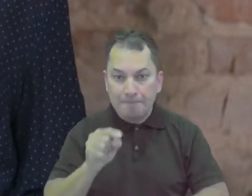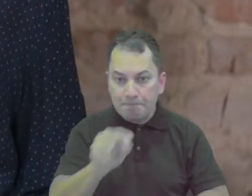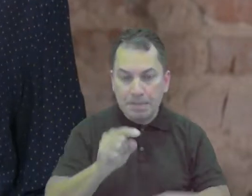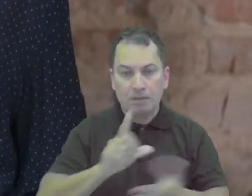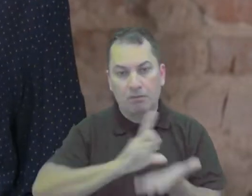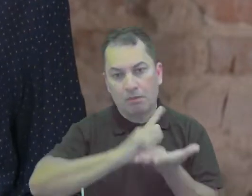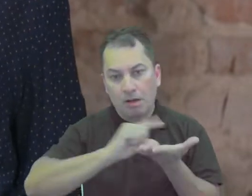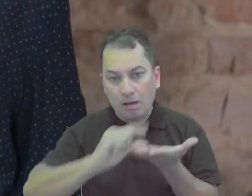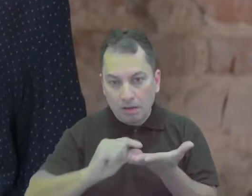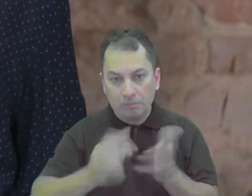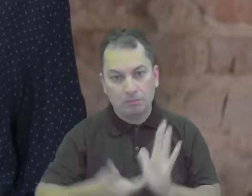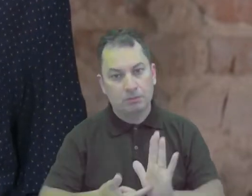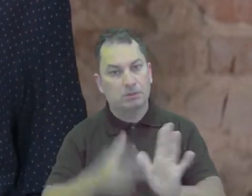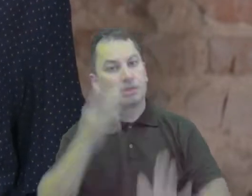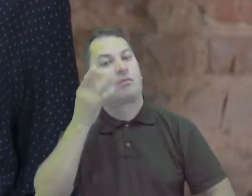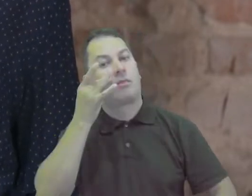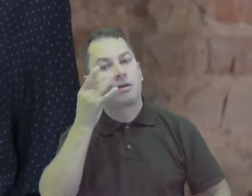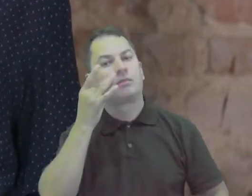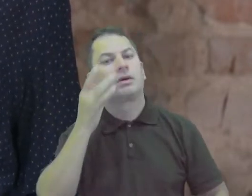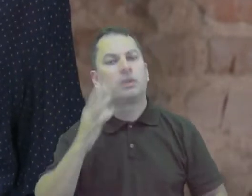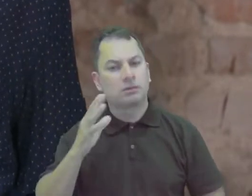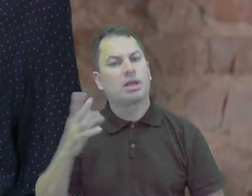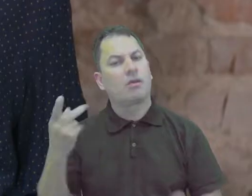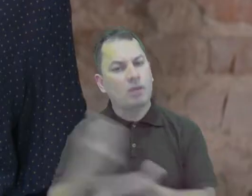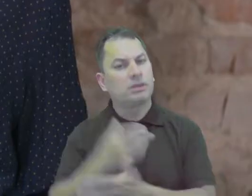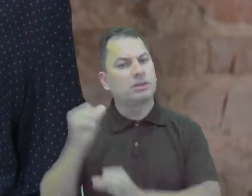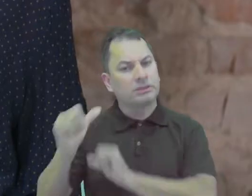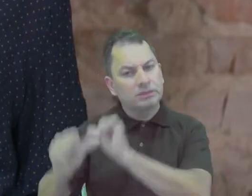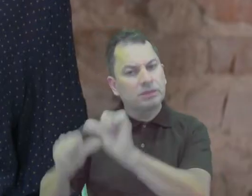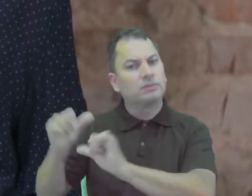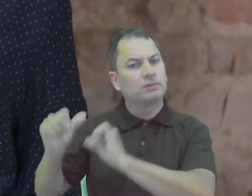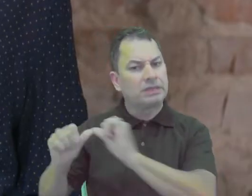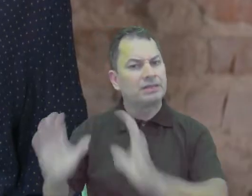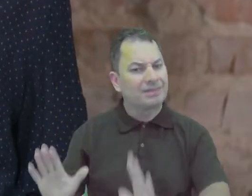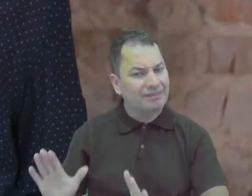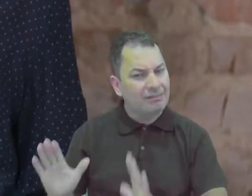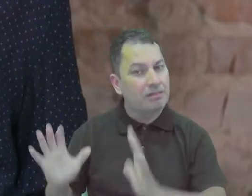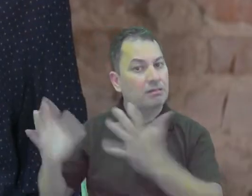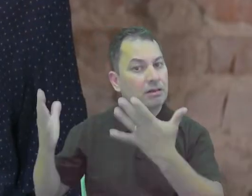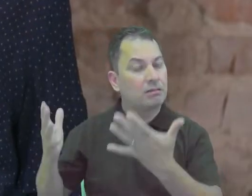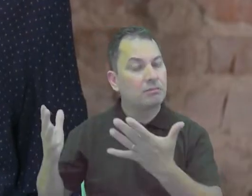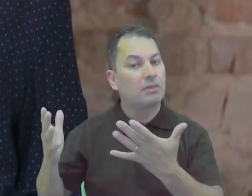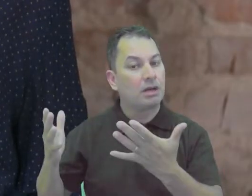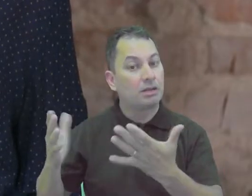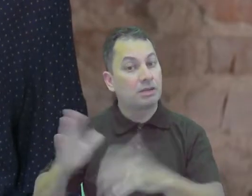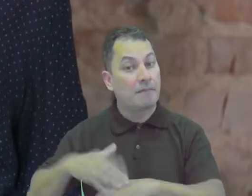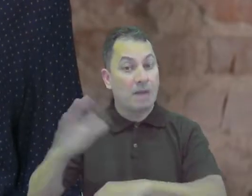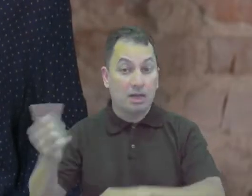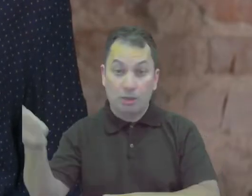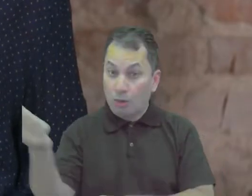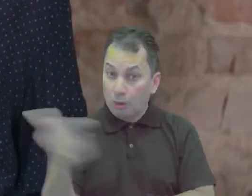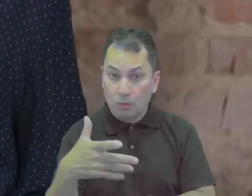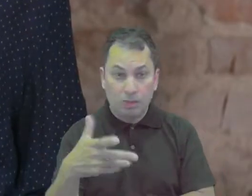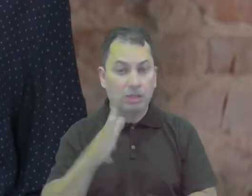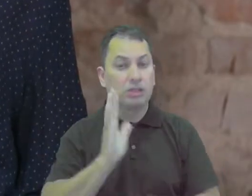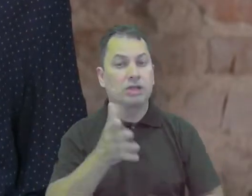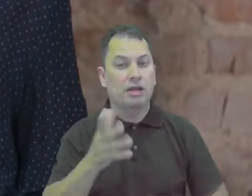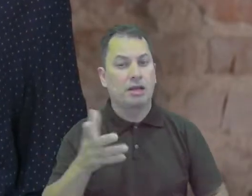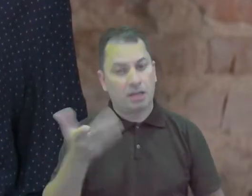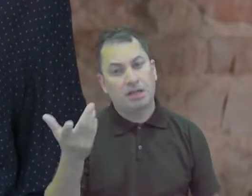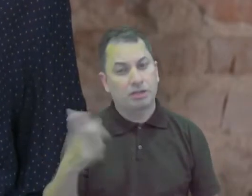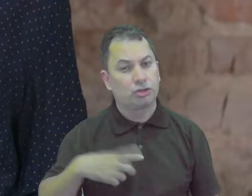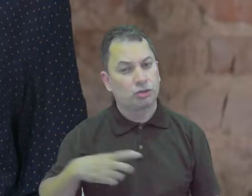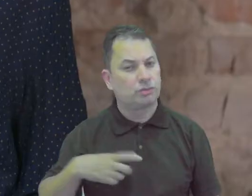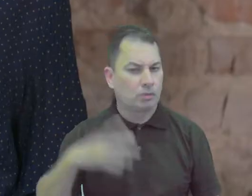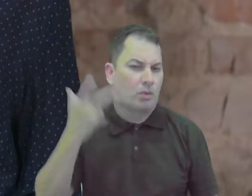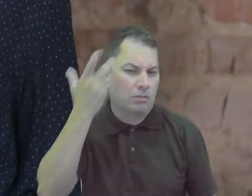ficou confirmado mesmo que as mudanças climáticas estão ocorrendo para além da variabilidade climática natural, devido à emissão